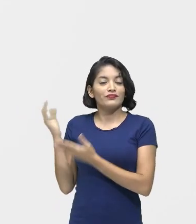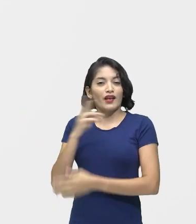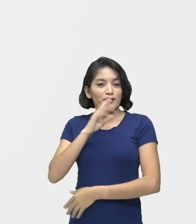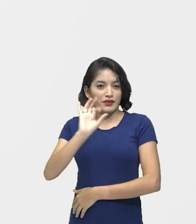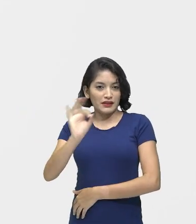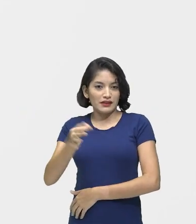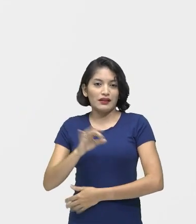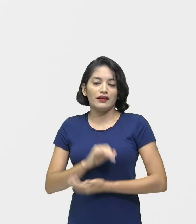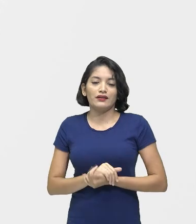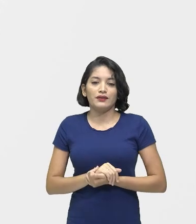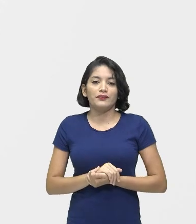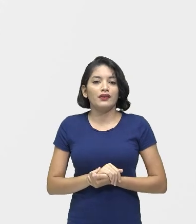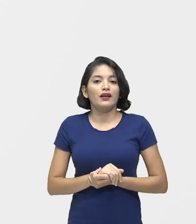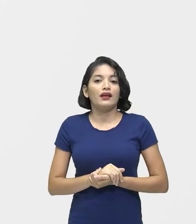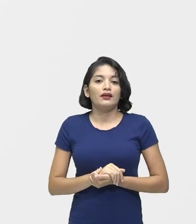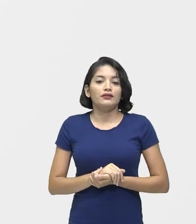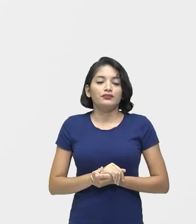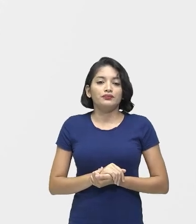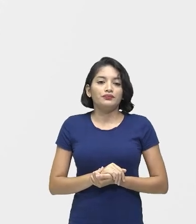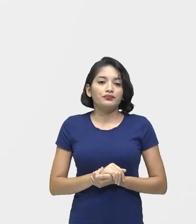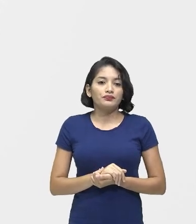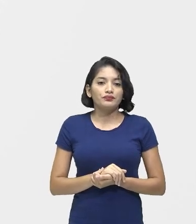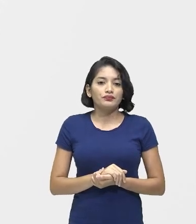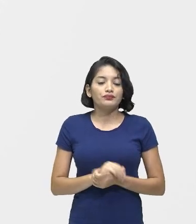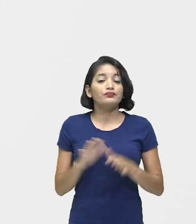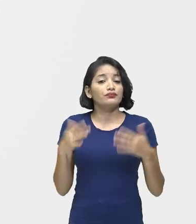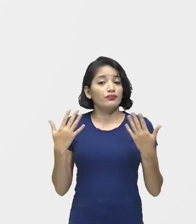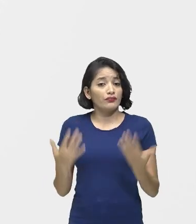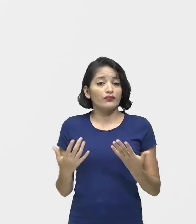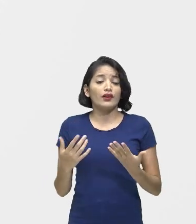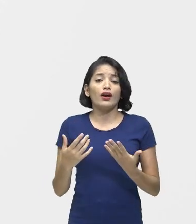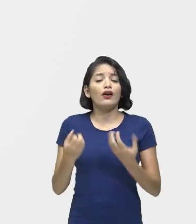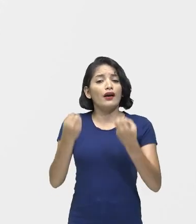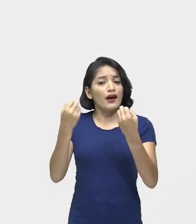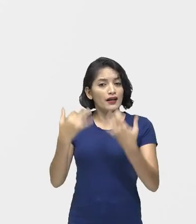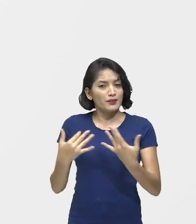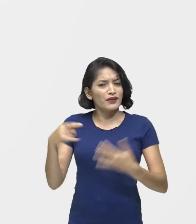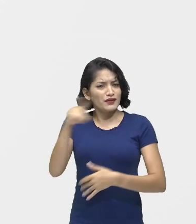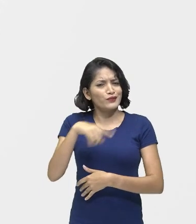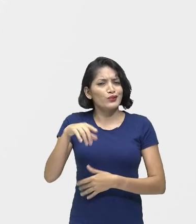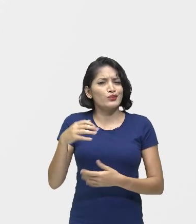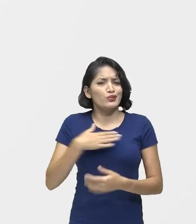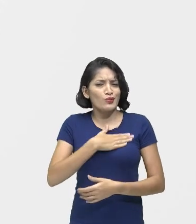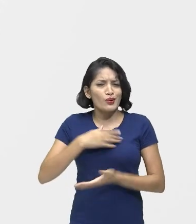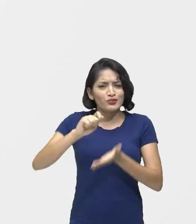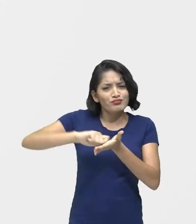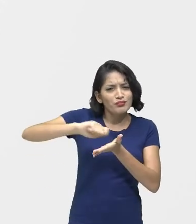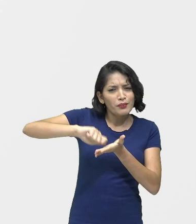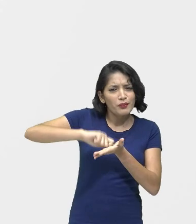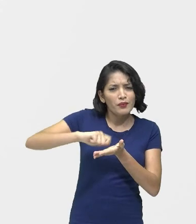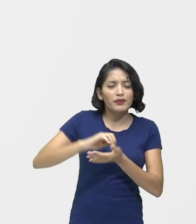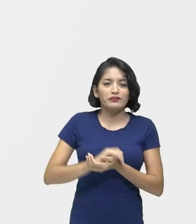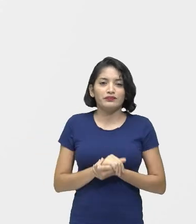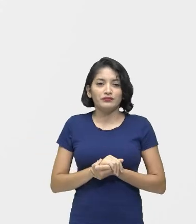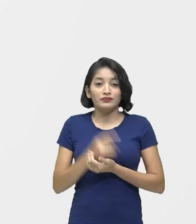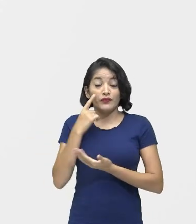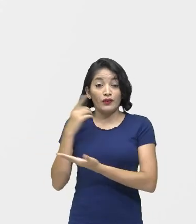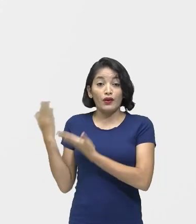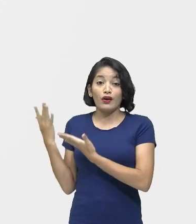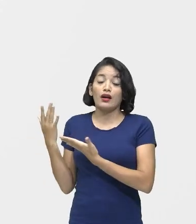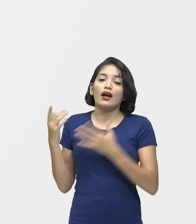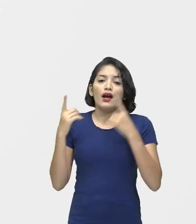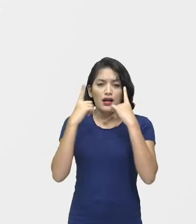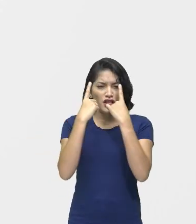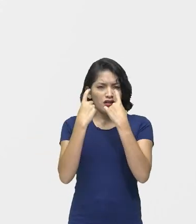leis britânicas vão se acirrar por isso, certo? E o comentário, para quem gosta de anotar, olha aí, o interesse inglês no controle